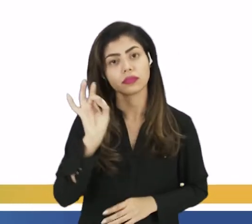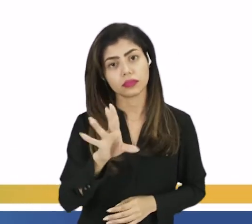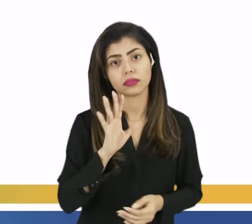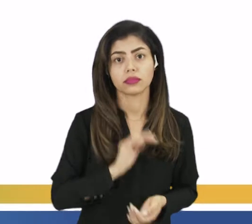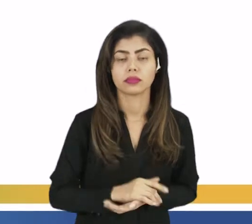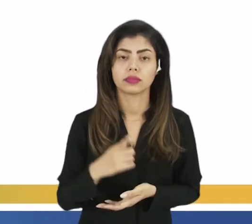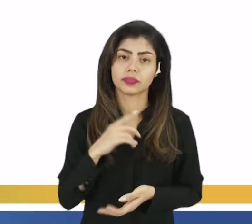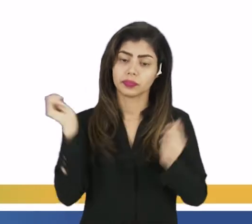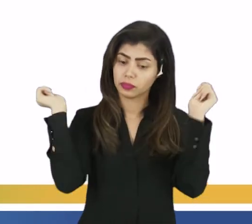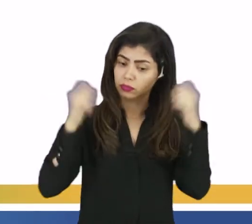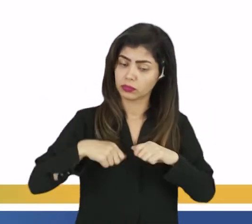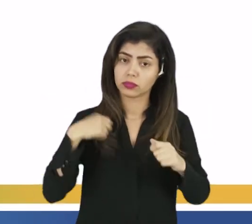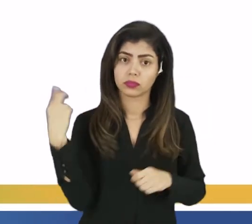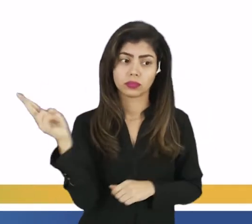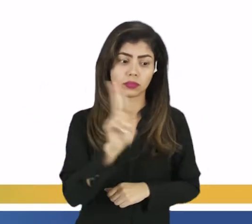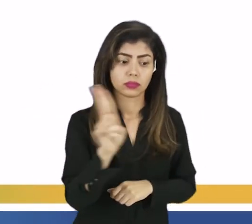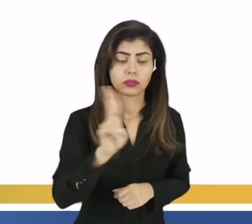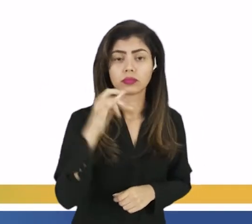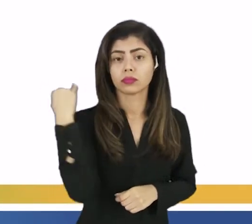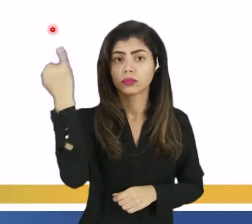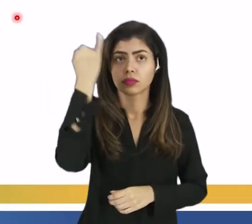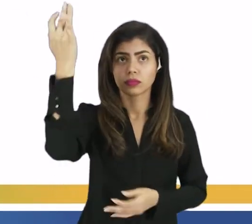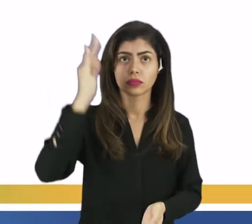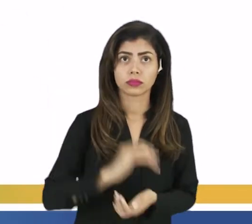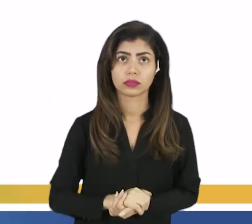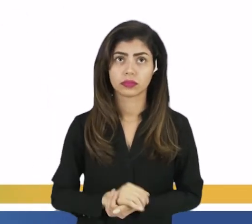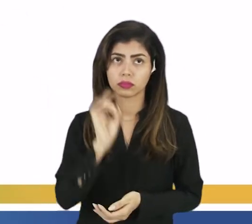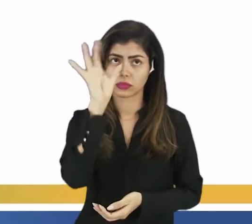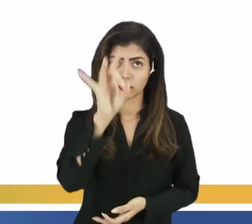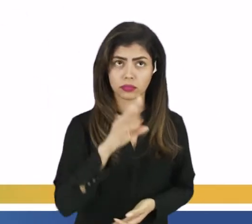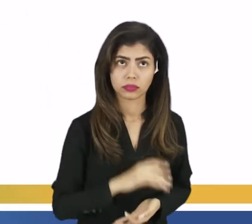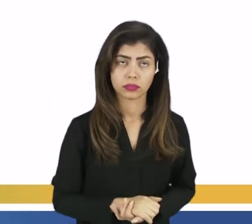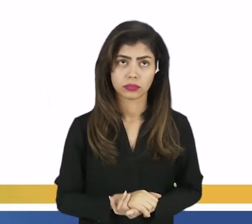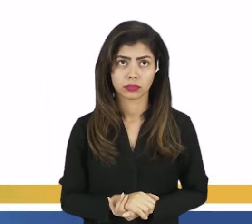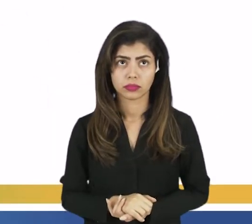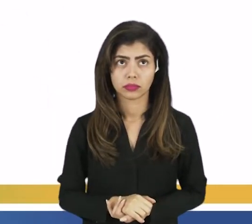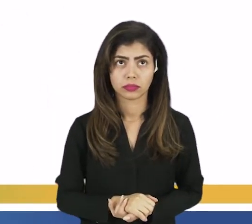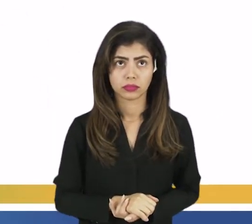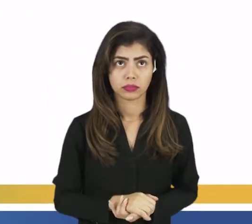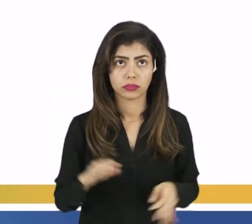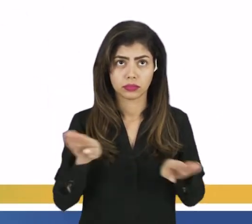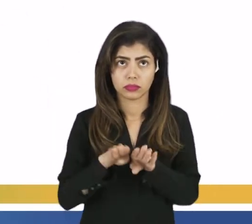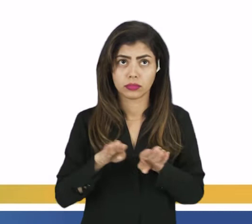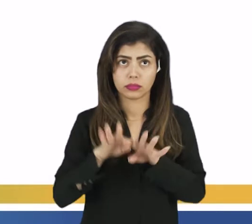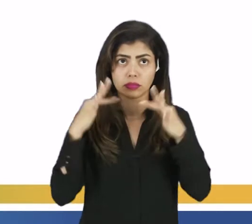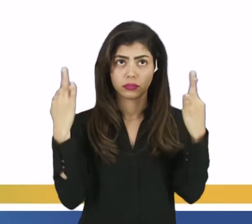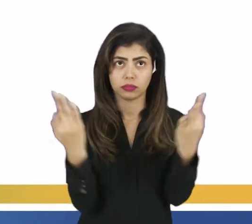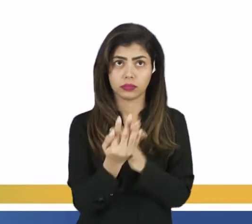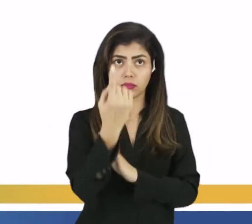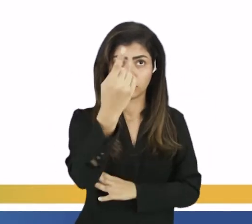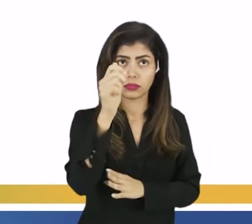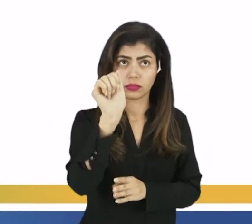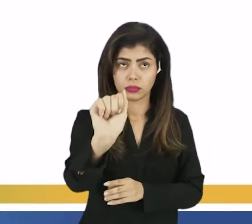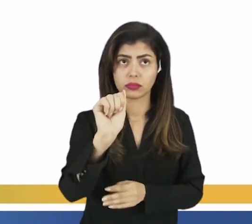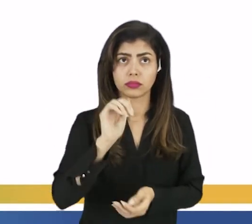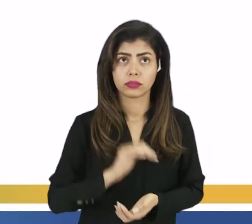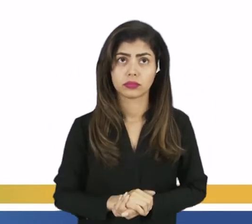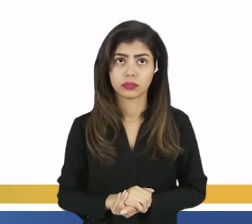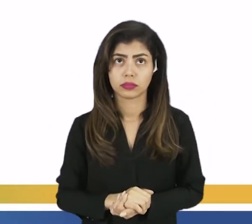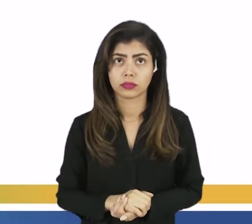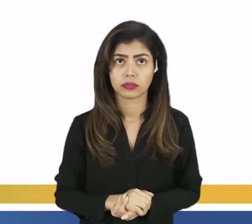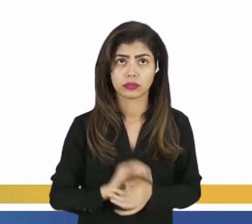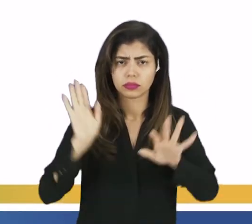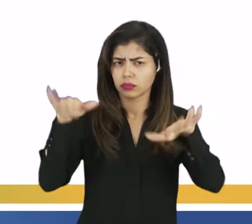eles possuem nomes específicos cada uma delas estão vamos ver aqui ó família um a ou